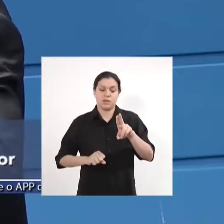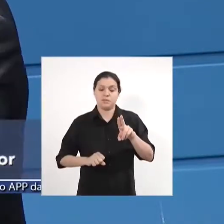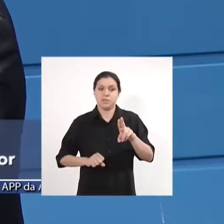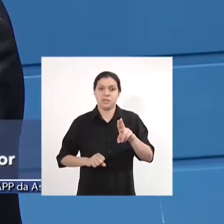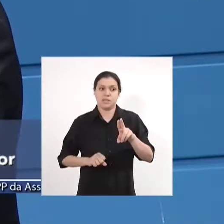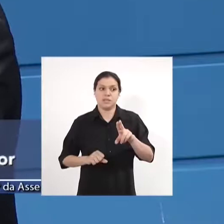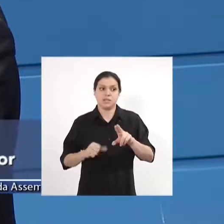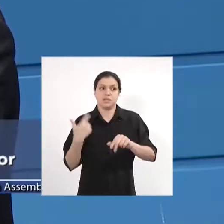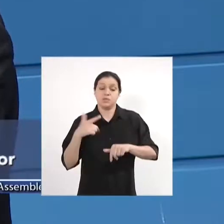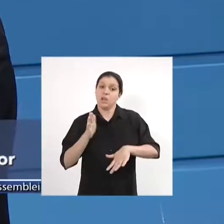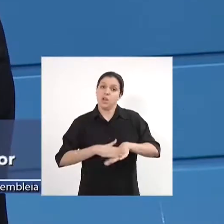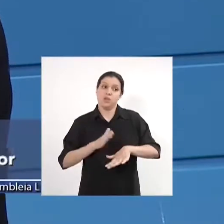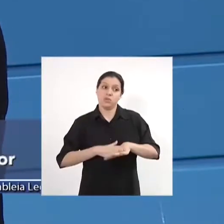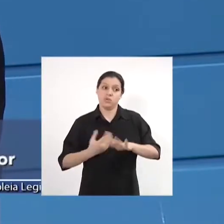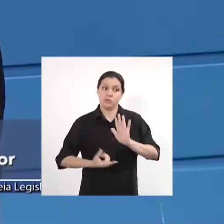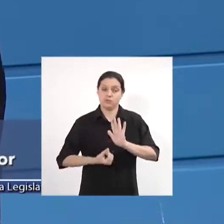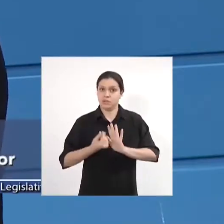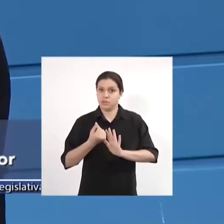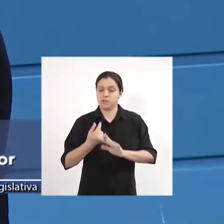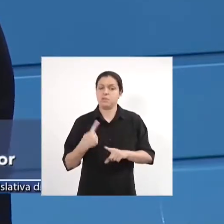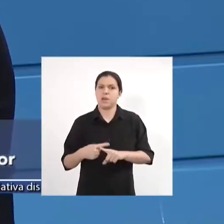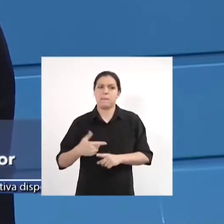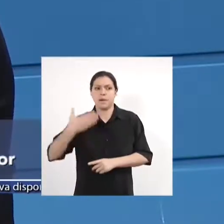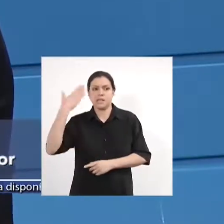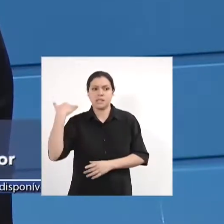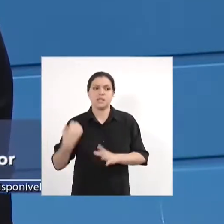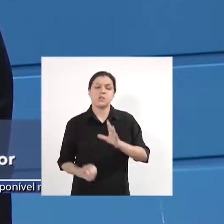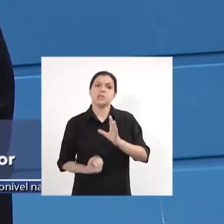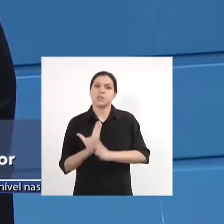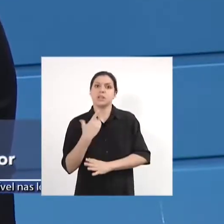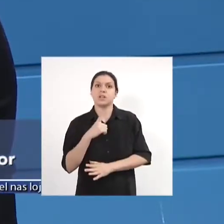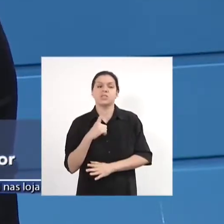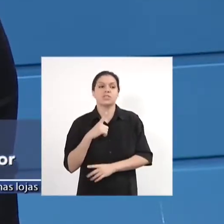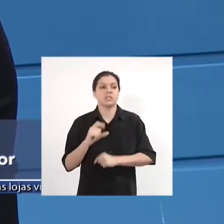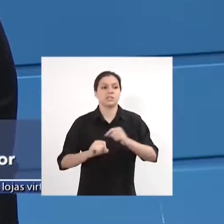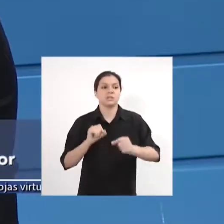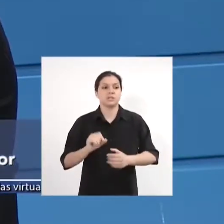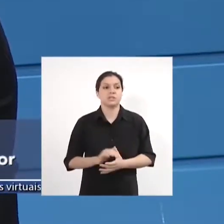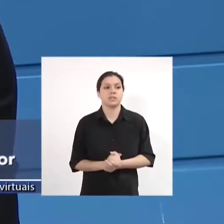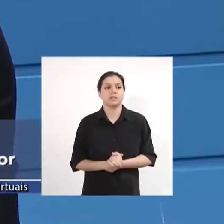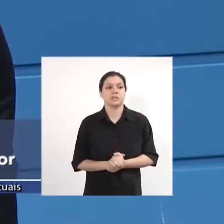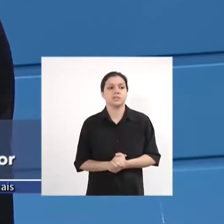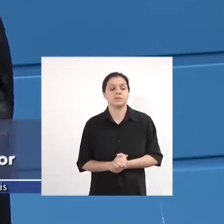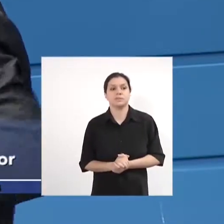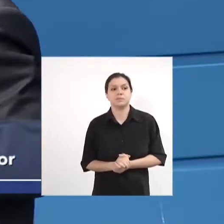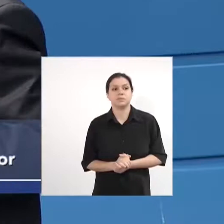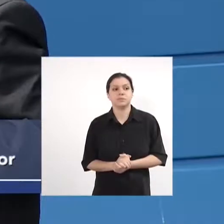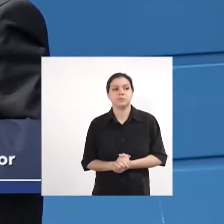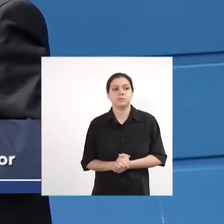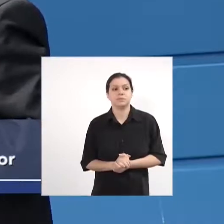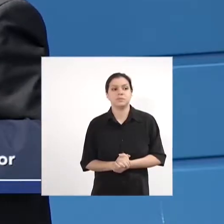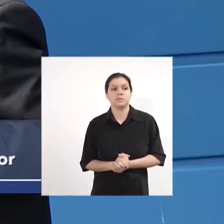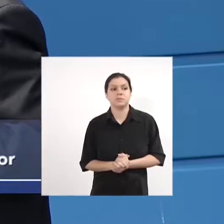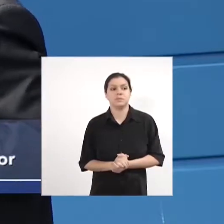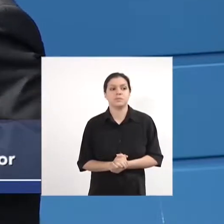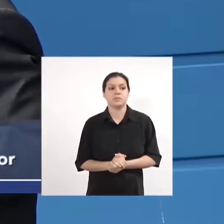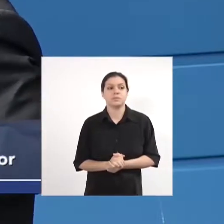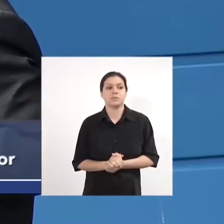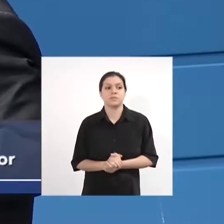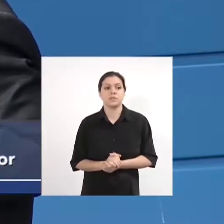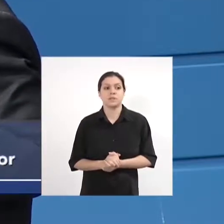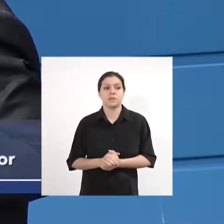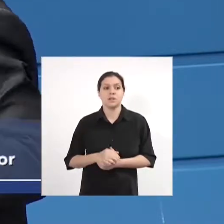que quando ela foi criada tinha um duodécimo de 4%. A Assembleia Legislativa tinha um duodécimo